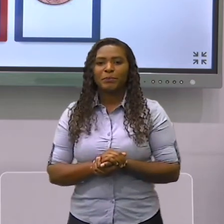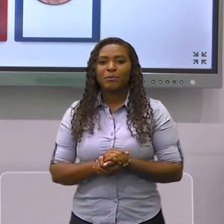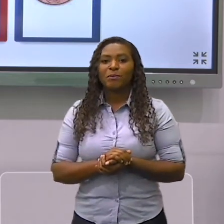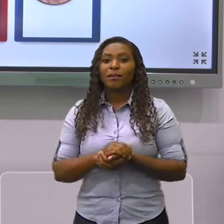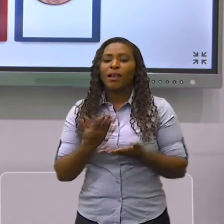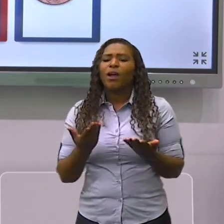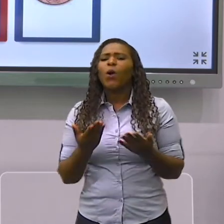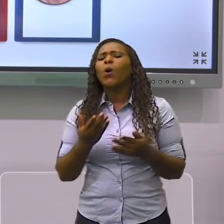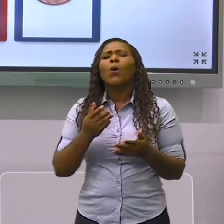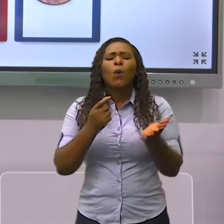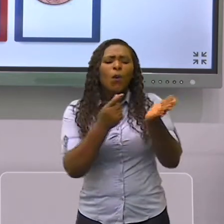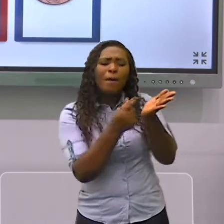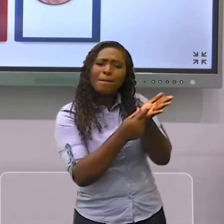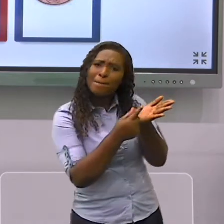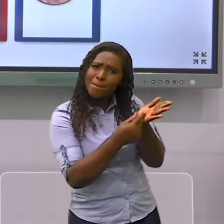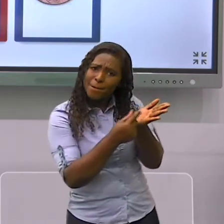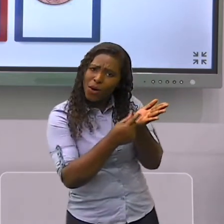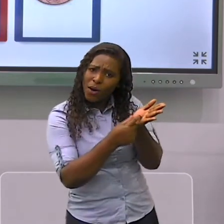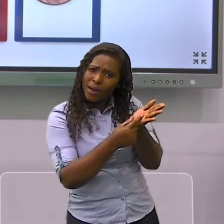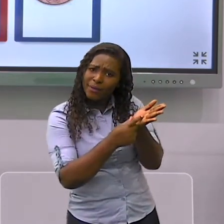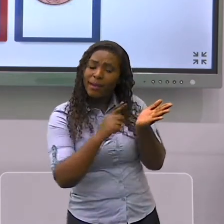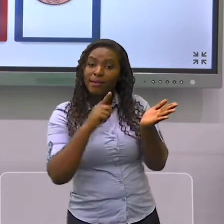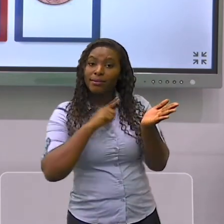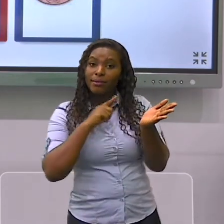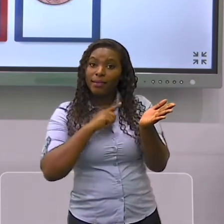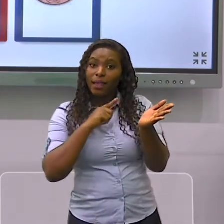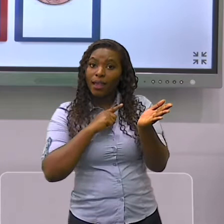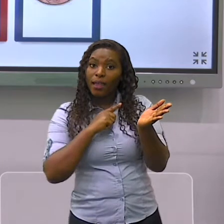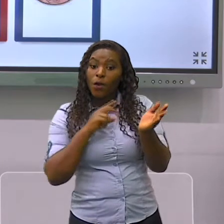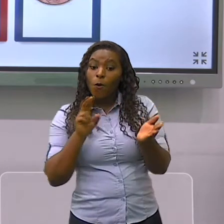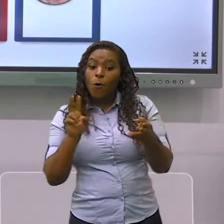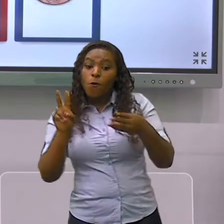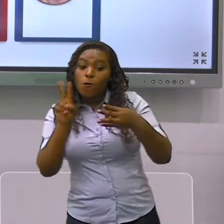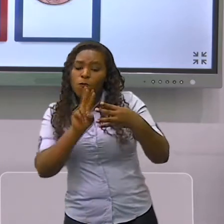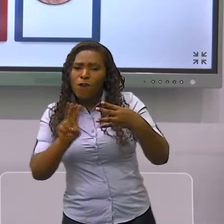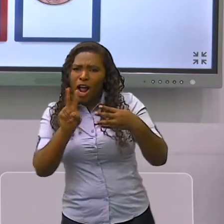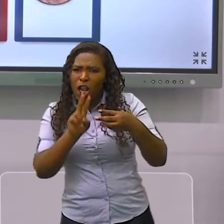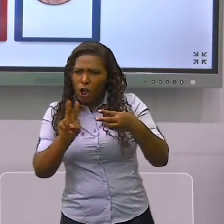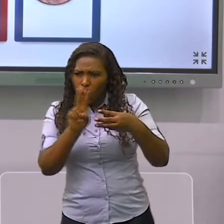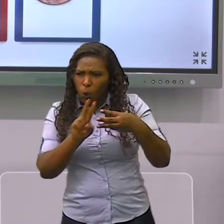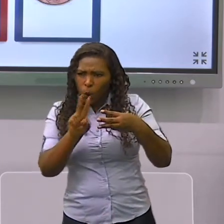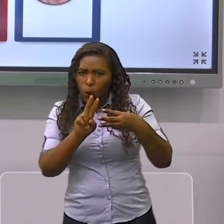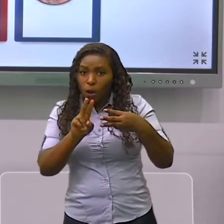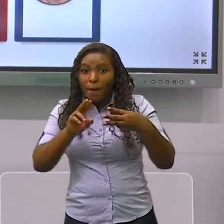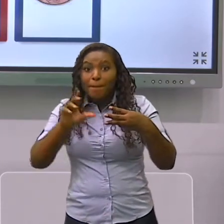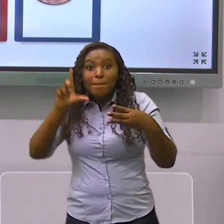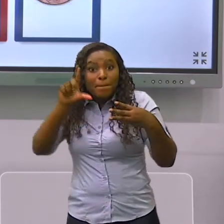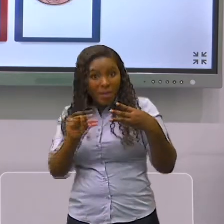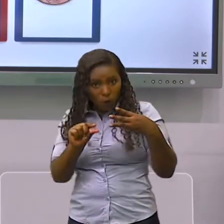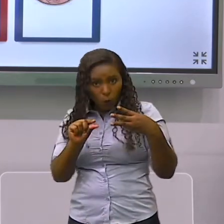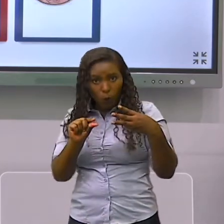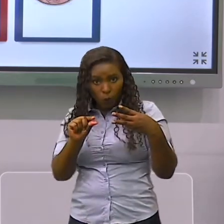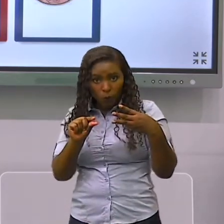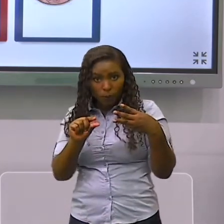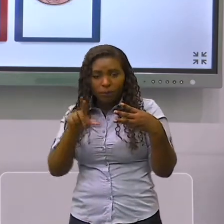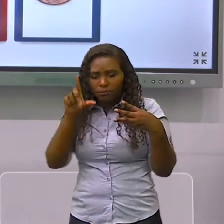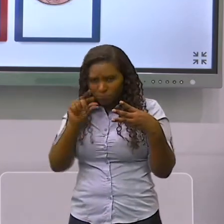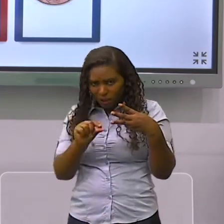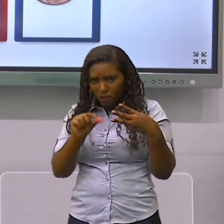Que moeda tem o menor valor? Então nós vimos que o nosso sistema, ele